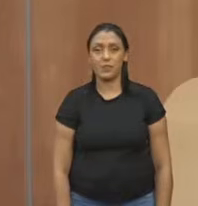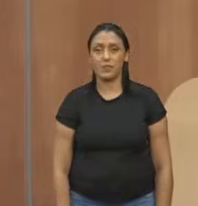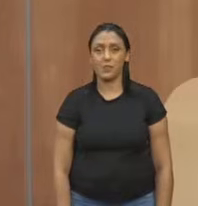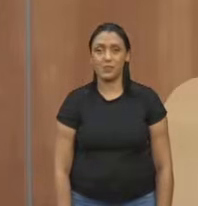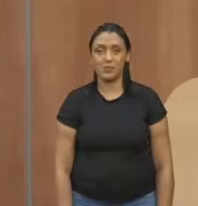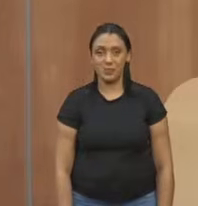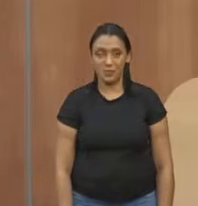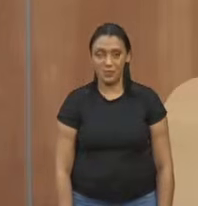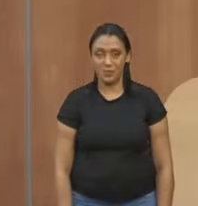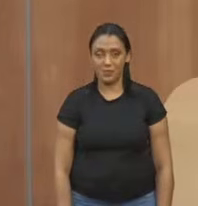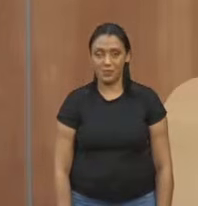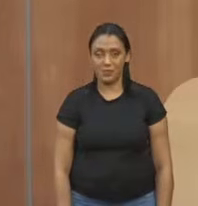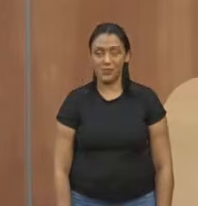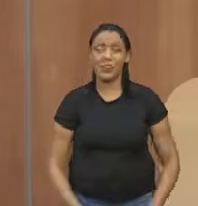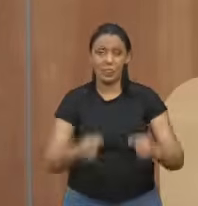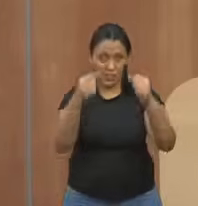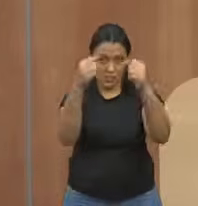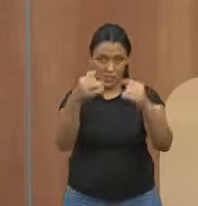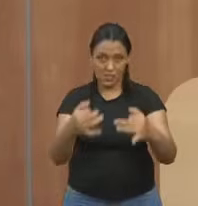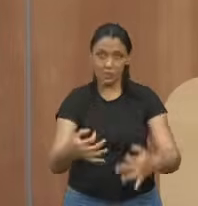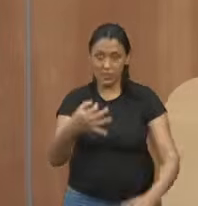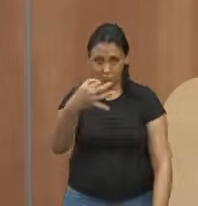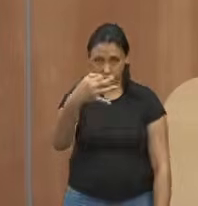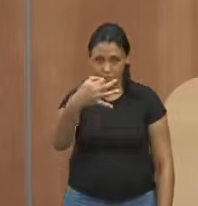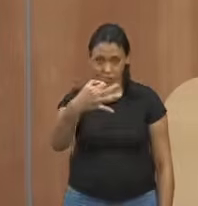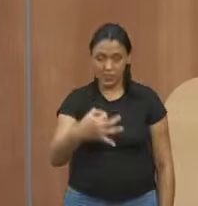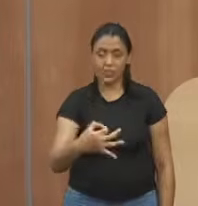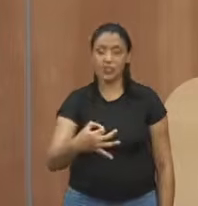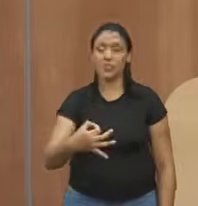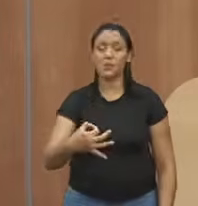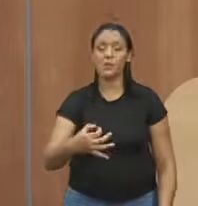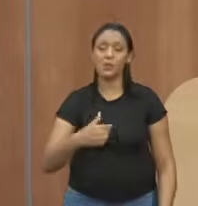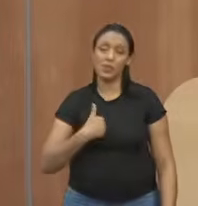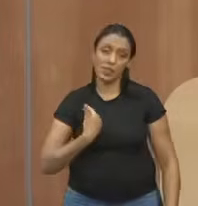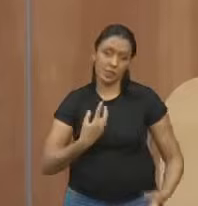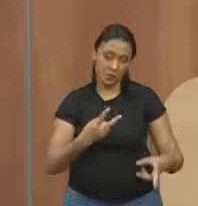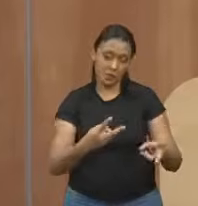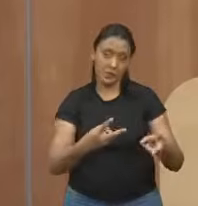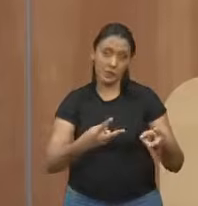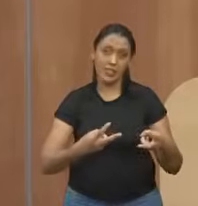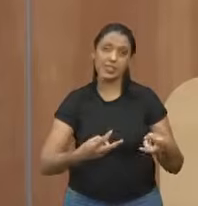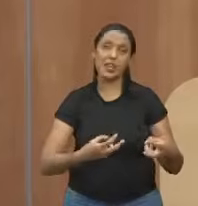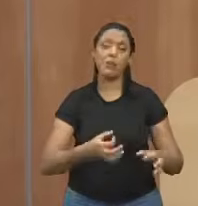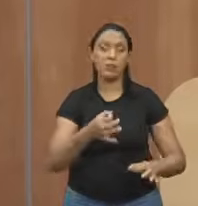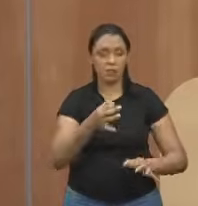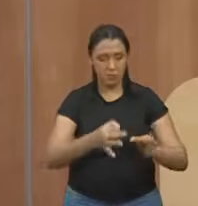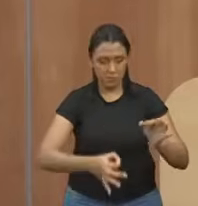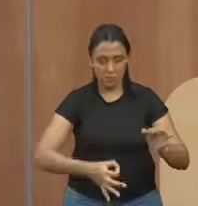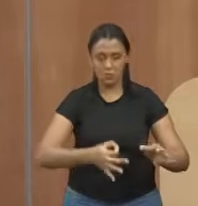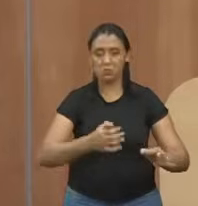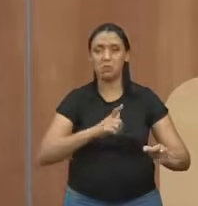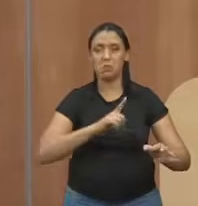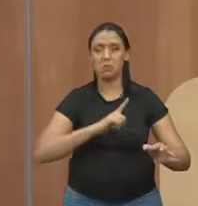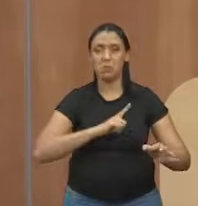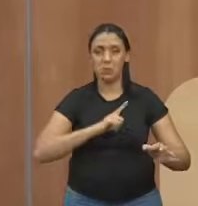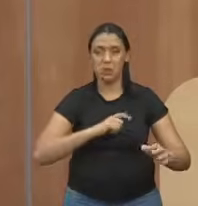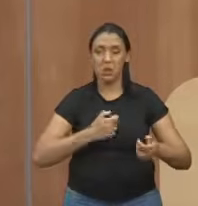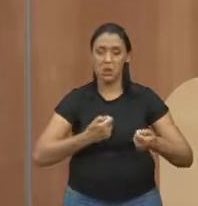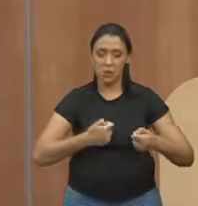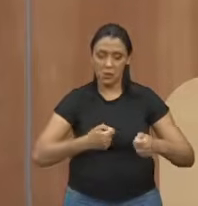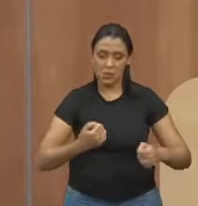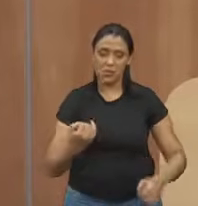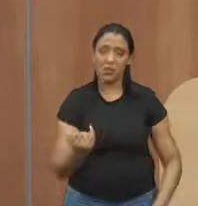Diante do exposto, entende-se justo e necessária a aprovação deste projeto, em homenagem aos corretores de